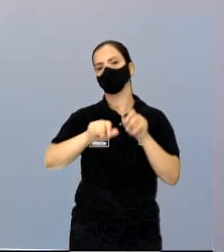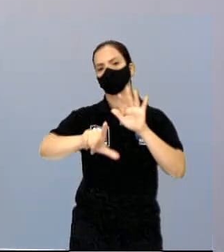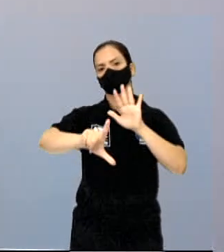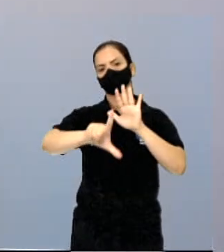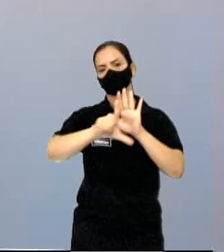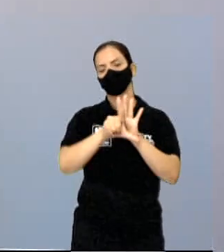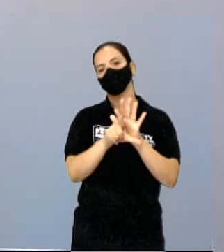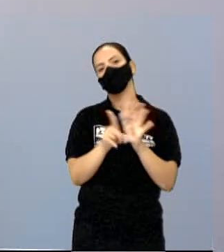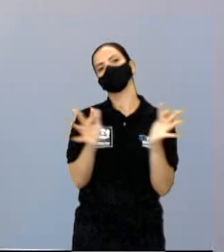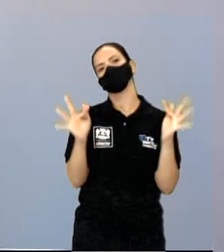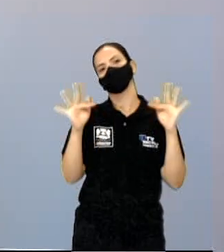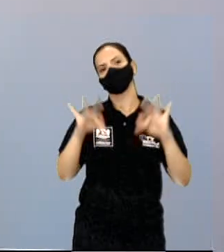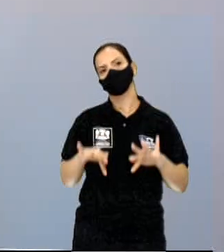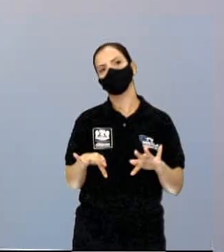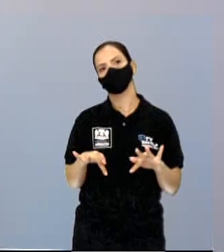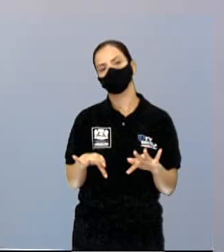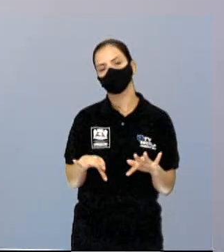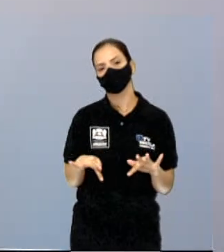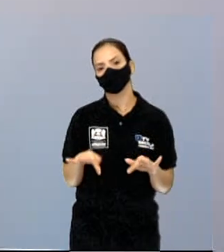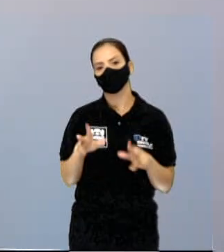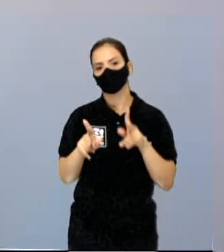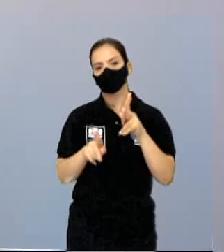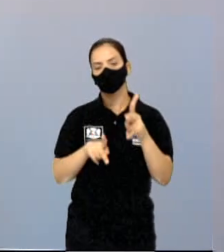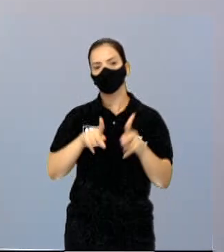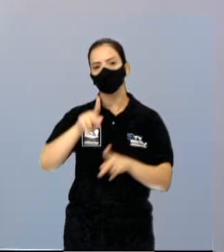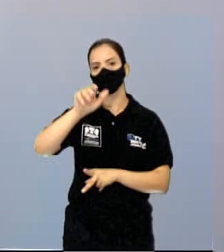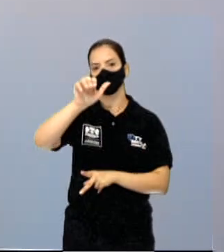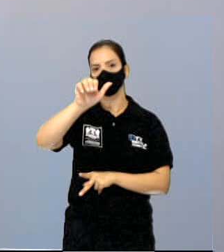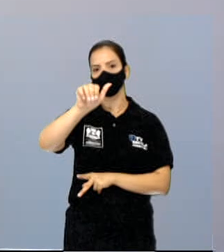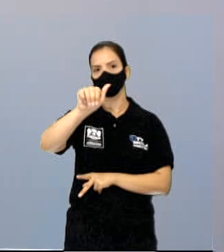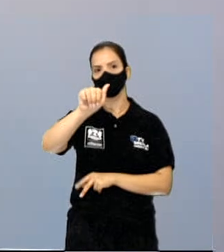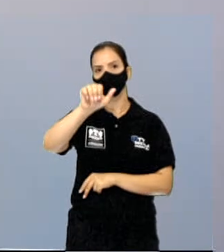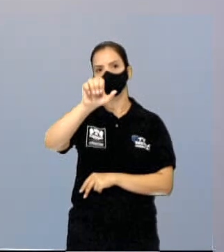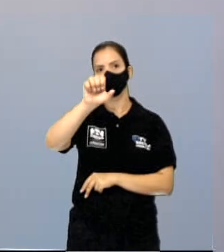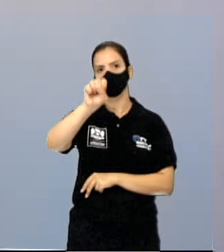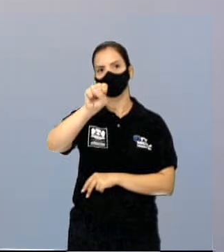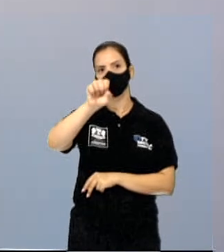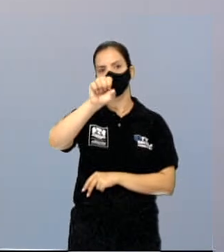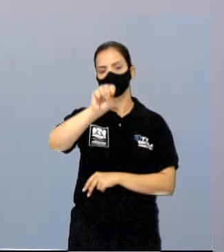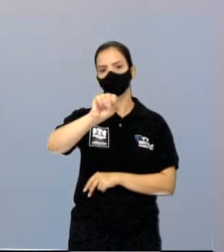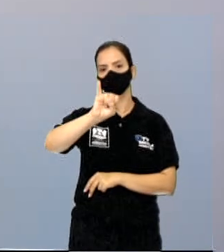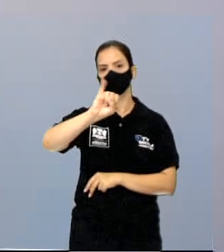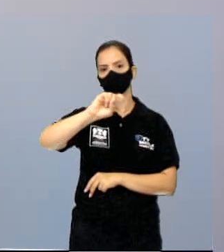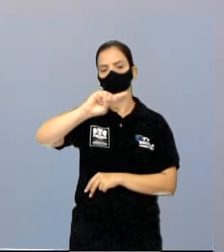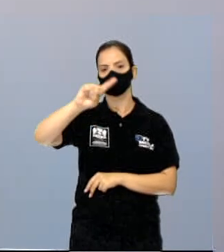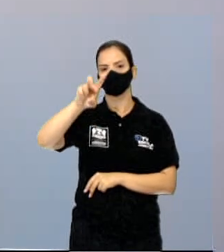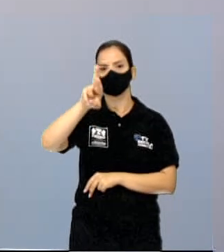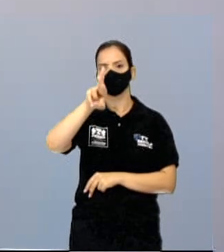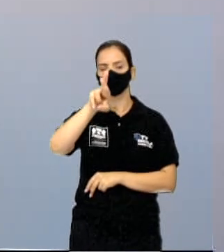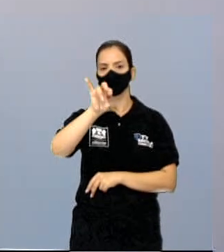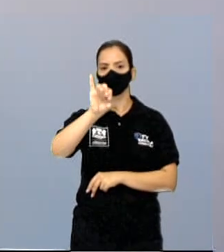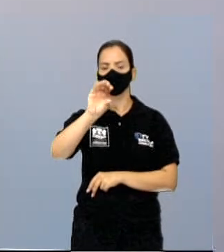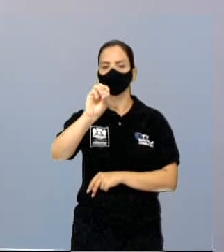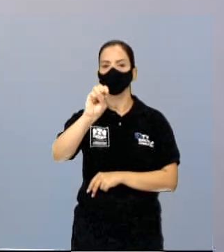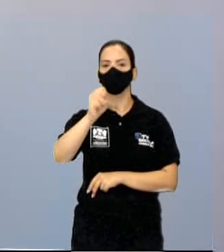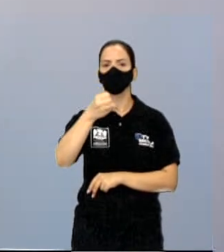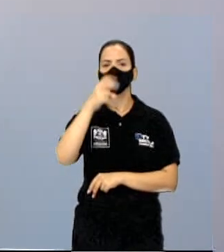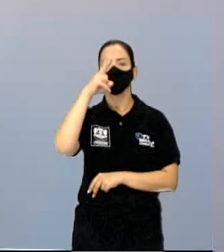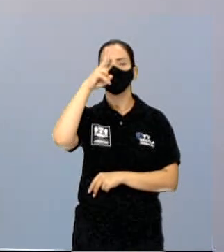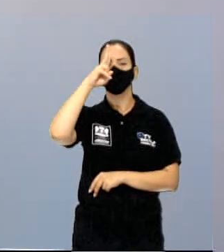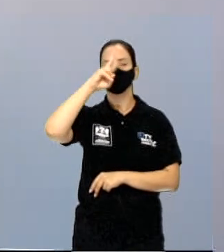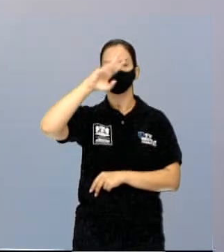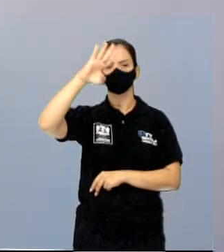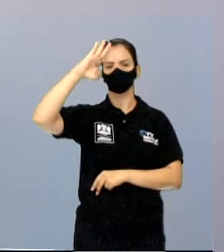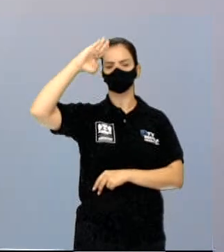E, por fim, nós temos aí os assírios, tá? E eles, quando a gente fala em assírios, gente, a gente lembra logo dessa questão